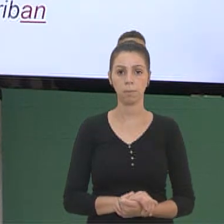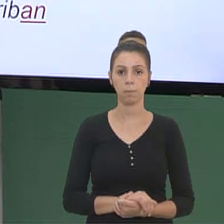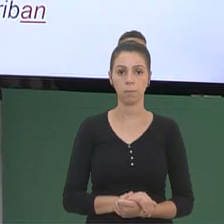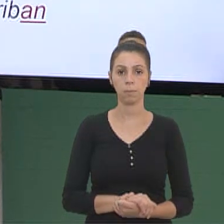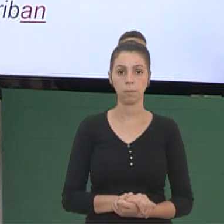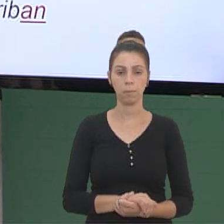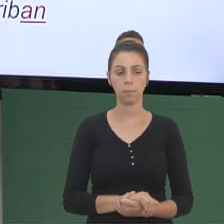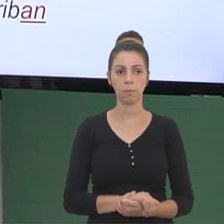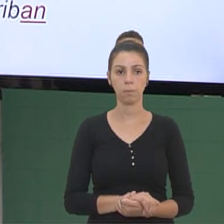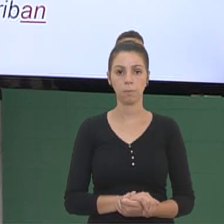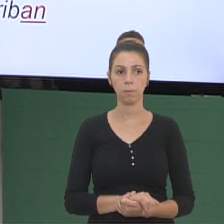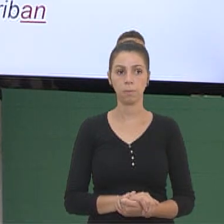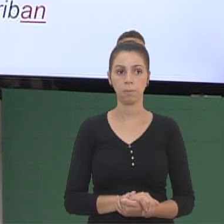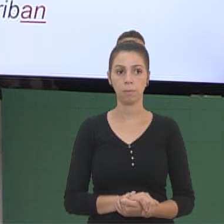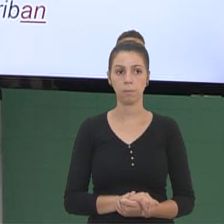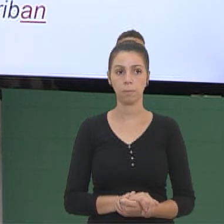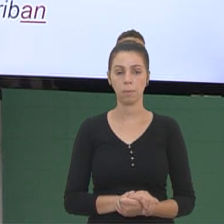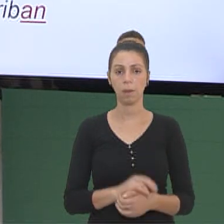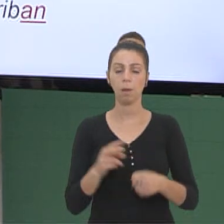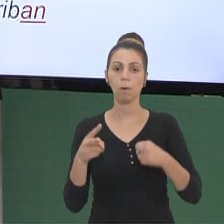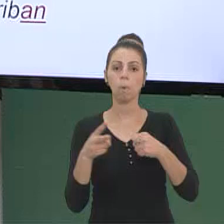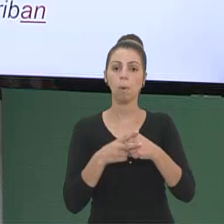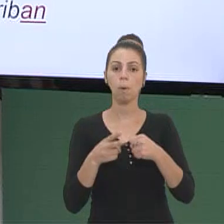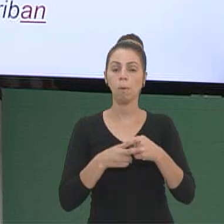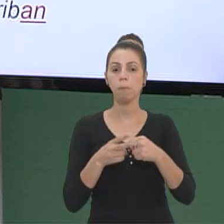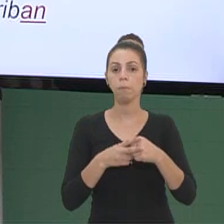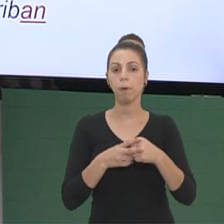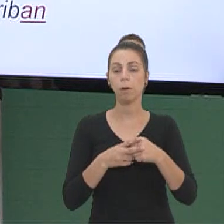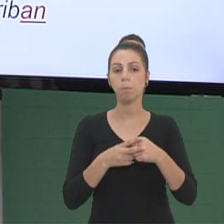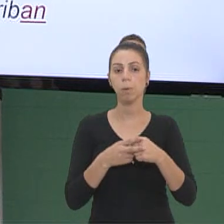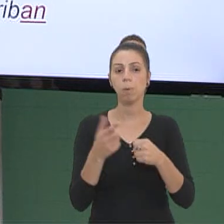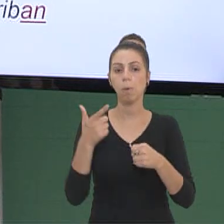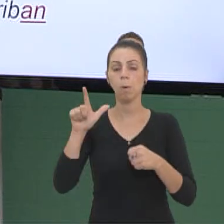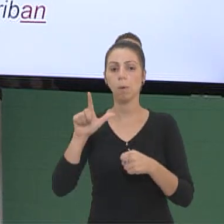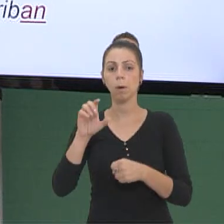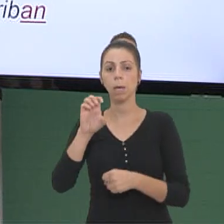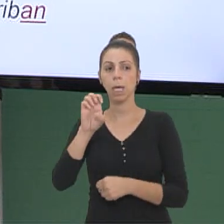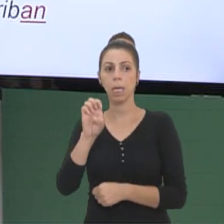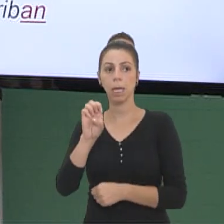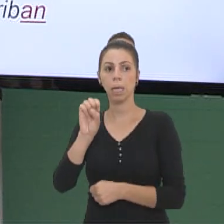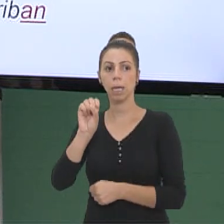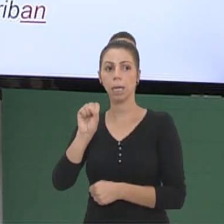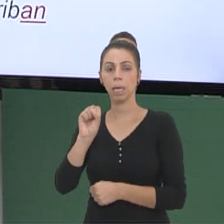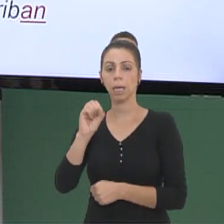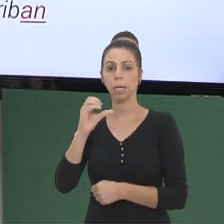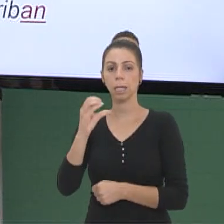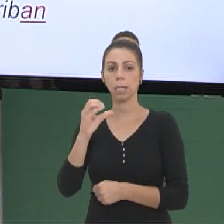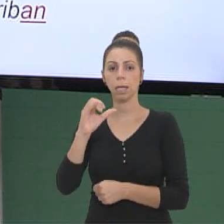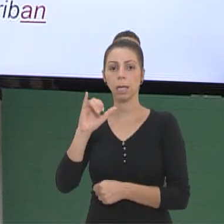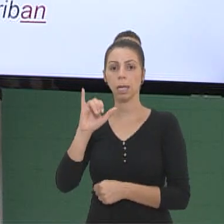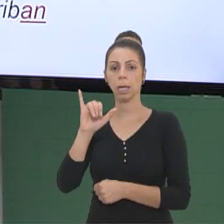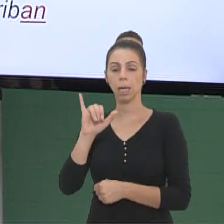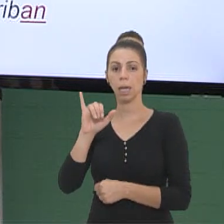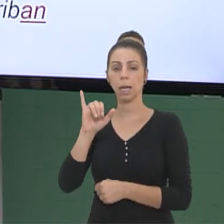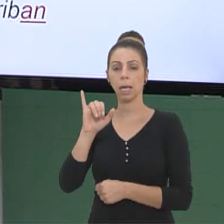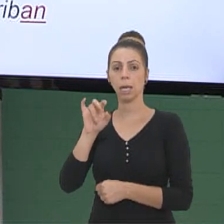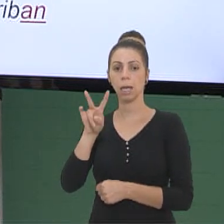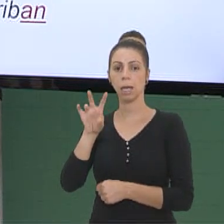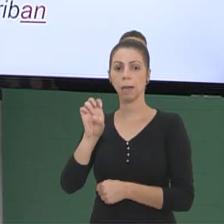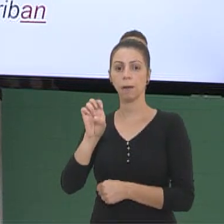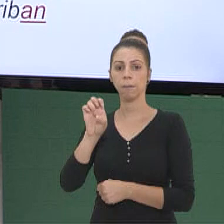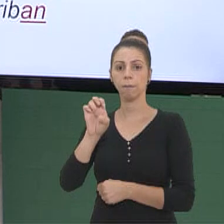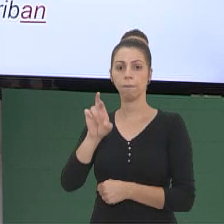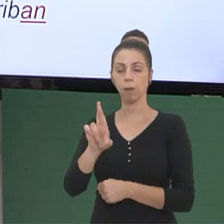ustedes. Com o verbo escrever. No escribas, no